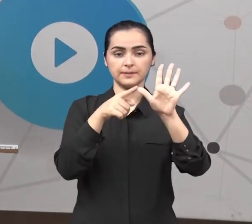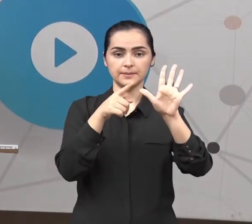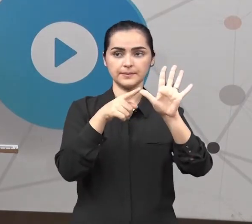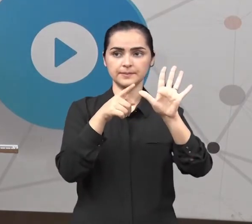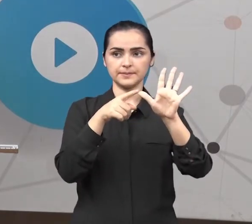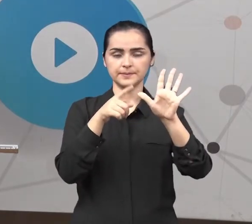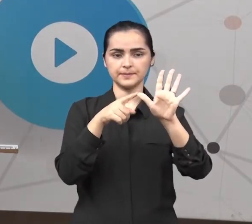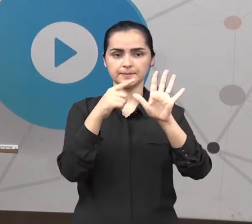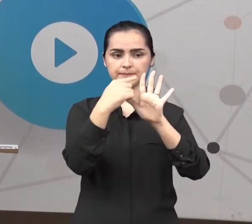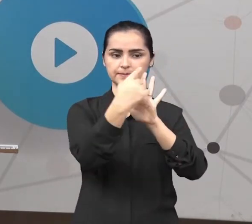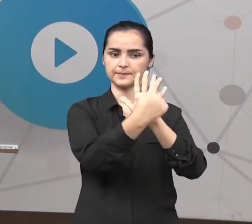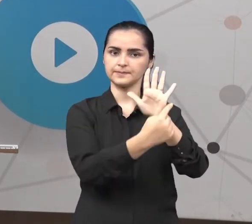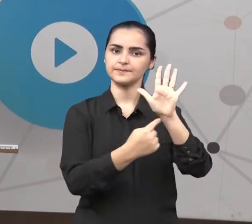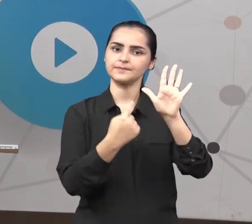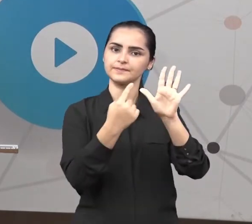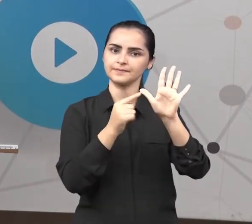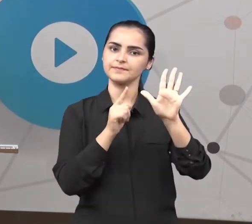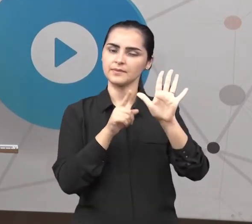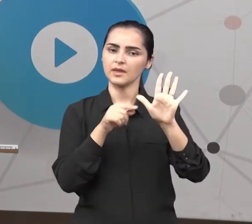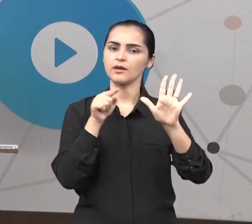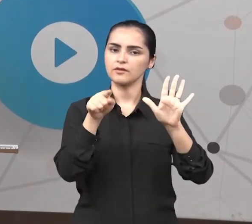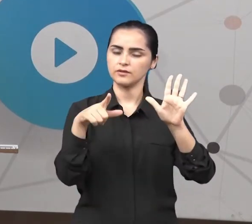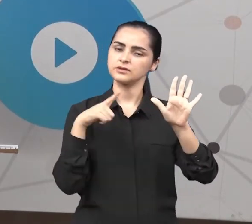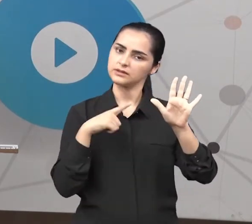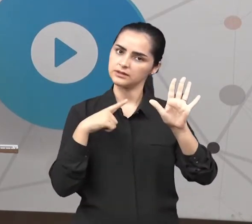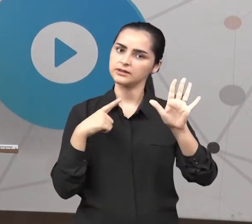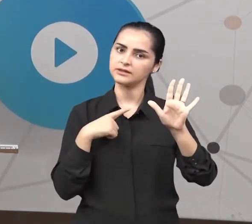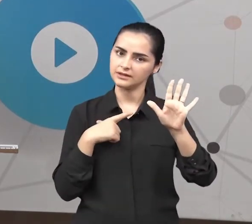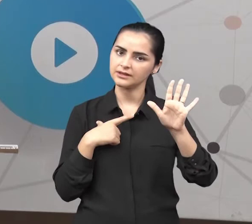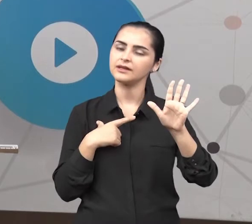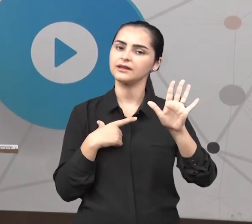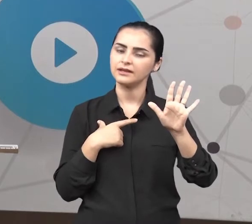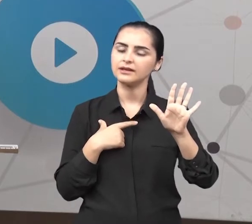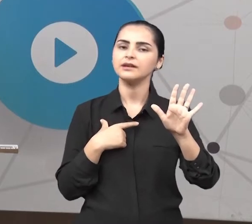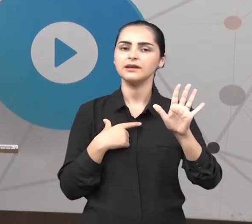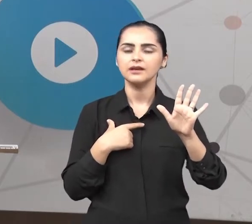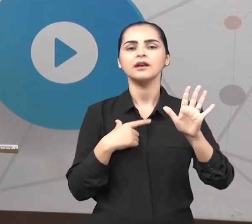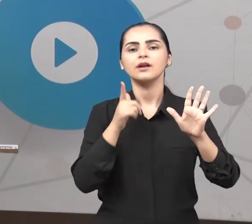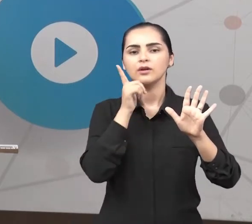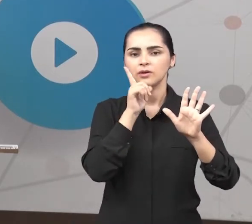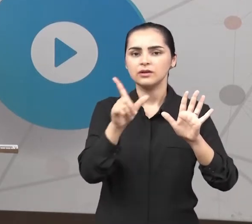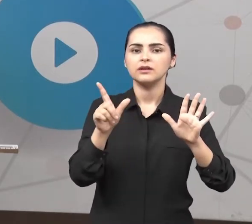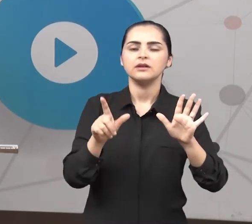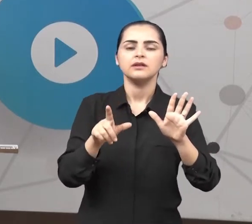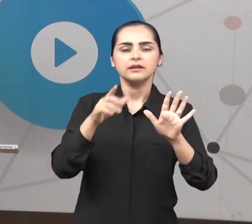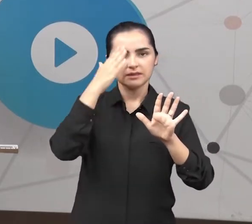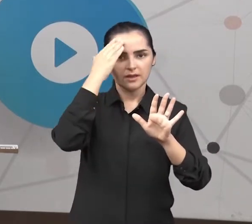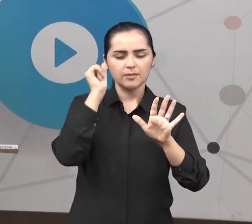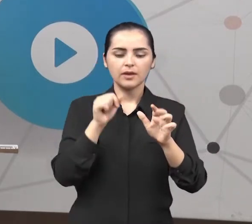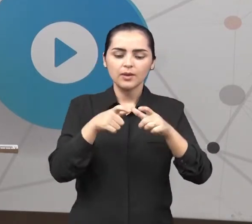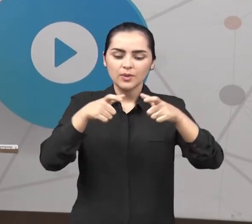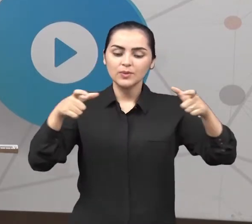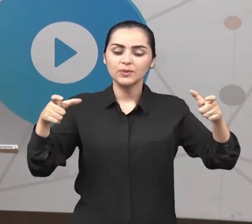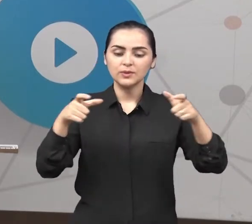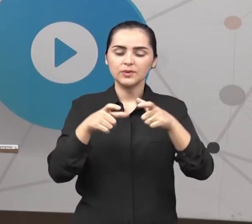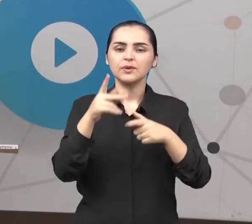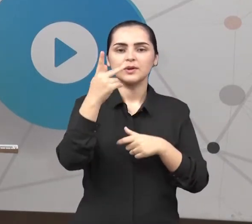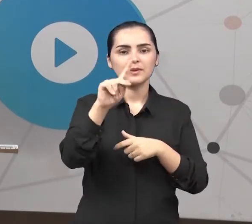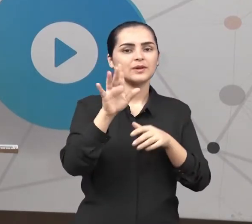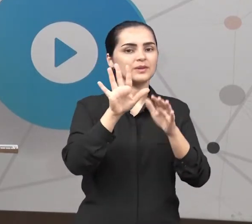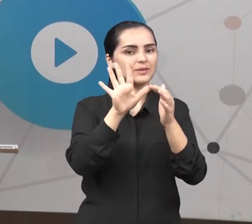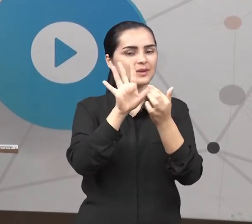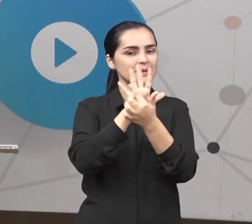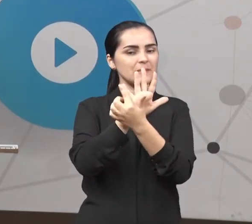mão. Você tem uma forma de medir aí no seu corpo, uma mão.